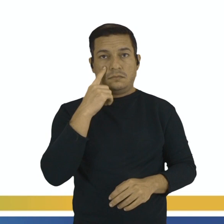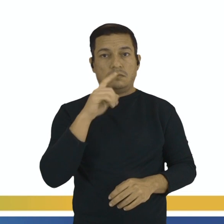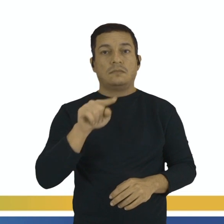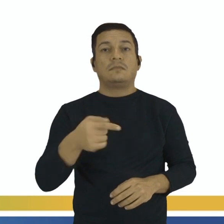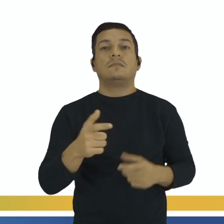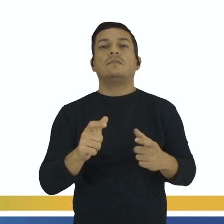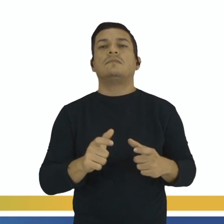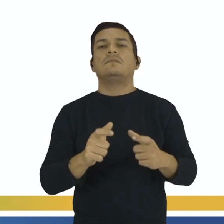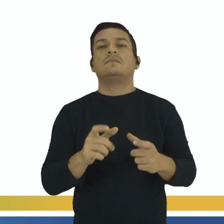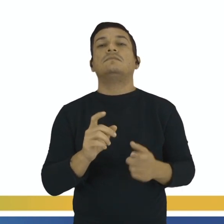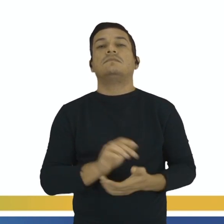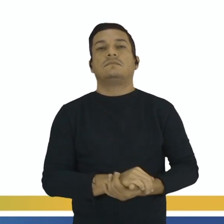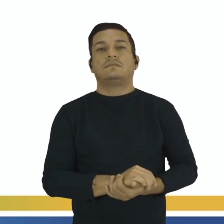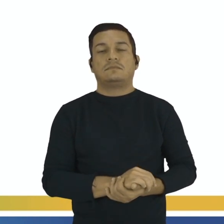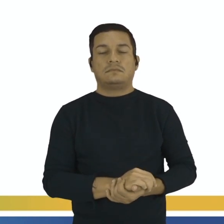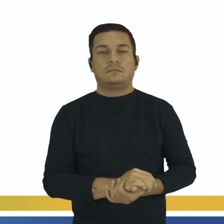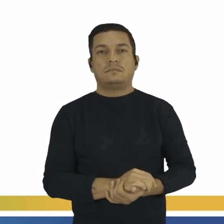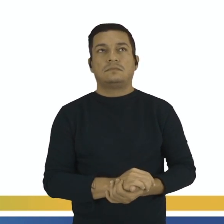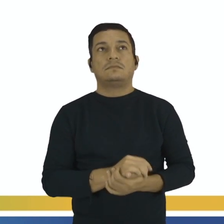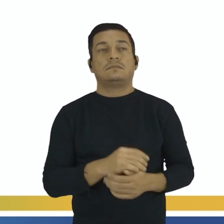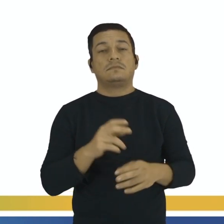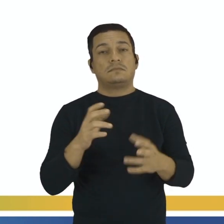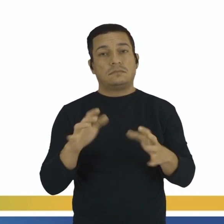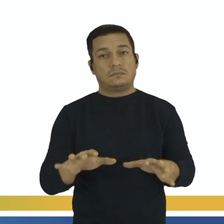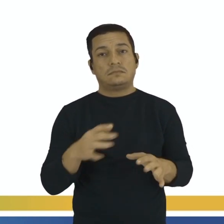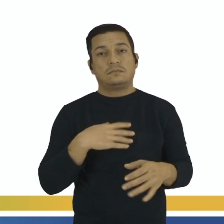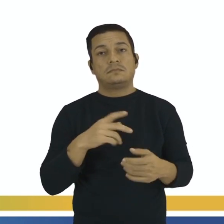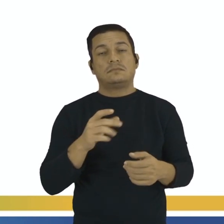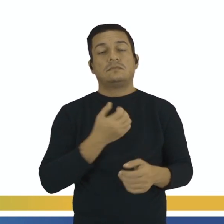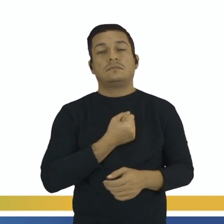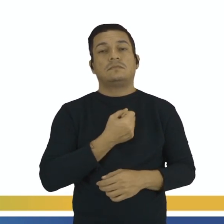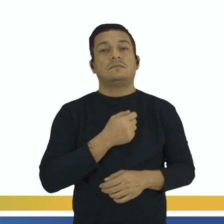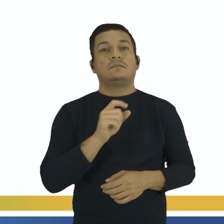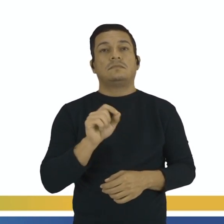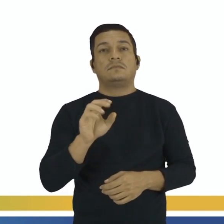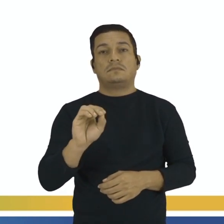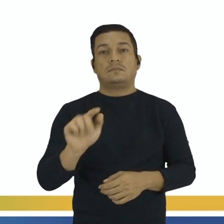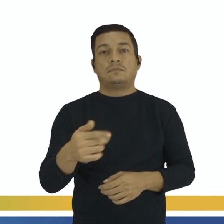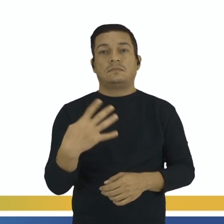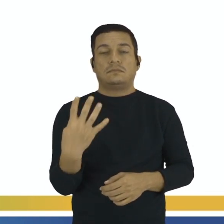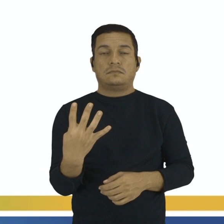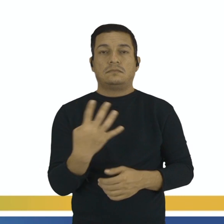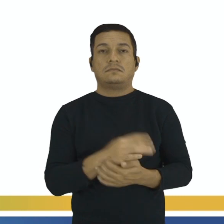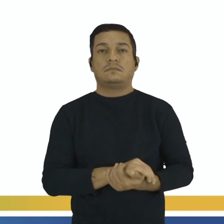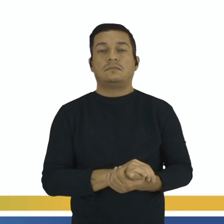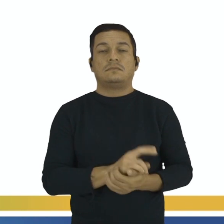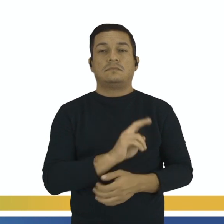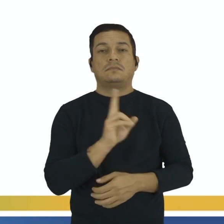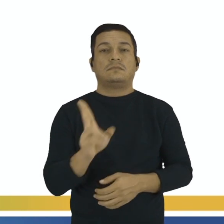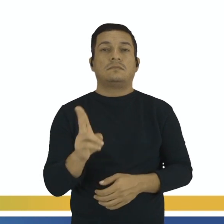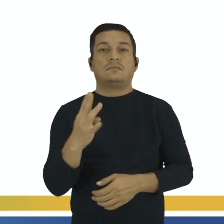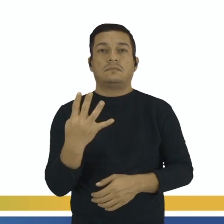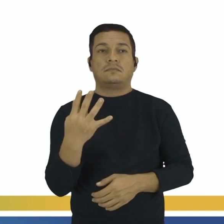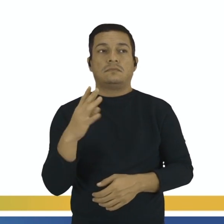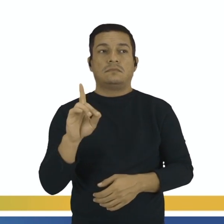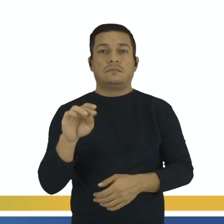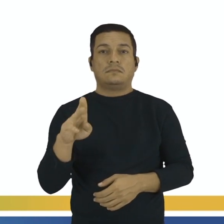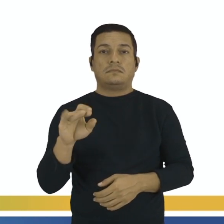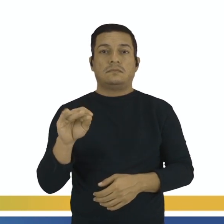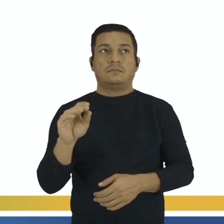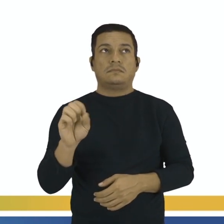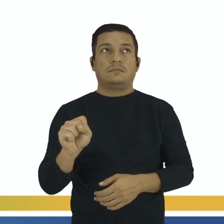vírgula se posicionou. Então, com isso, eu formo o número correspondente 0,4 ou 4 décimos.